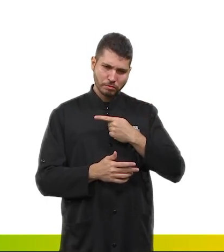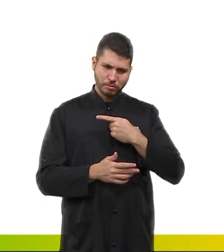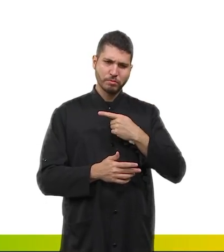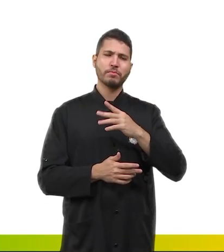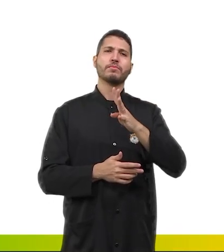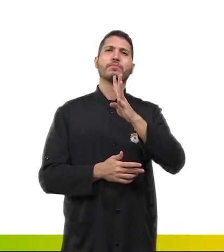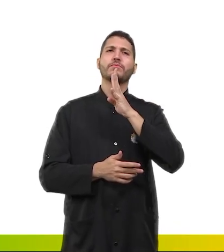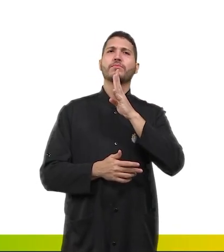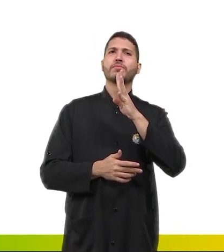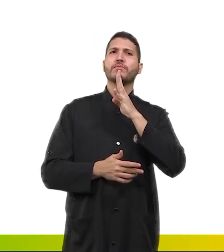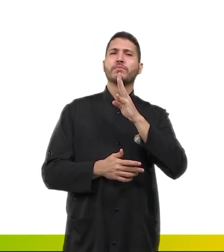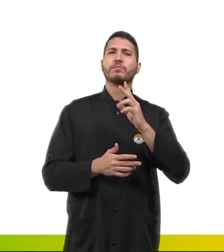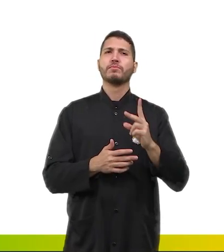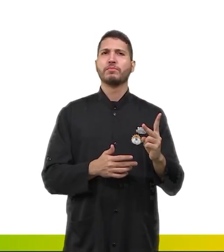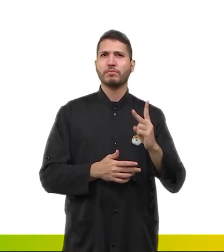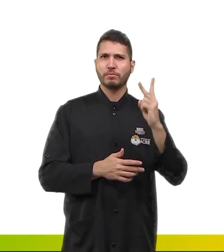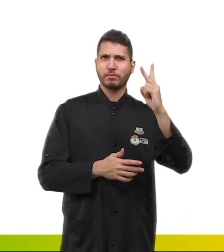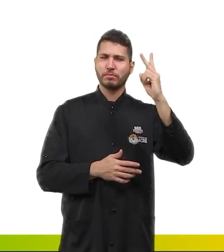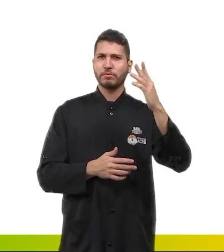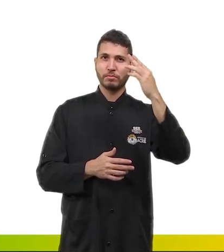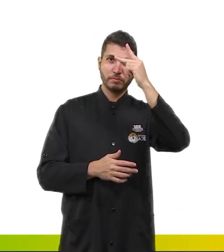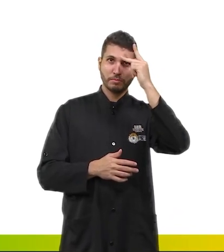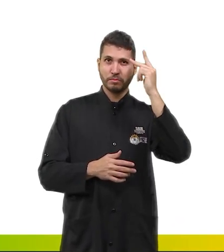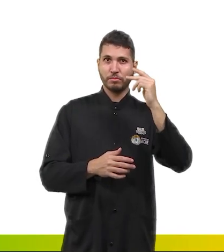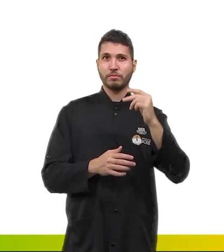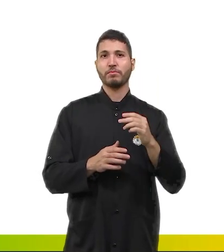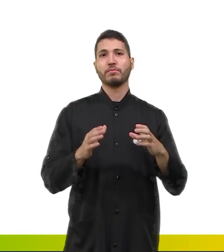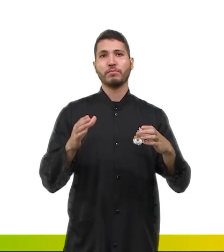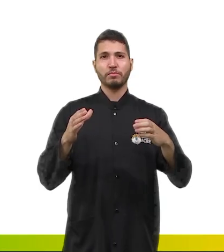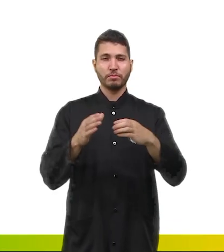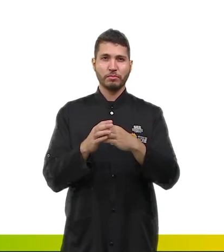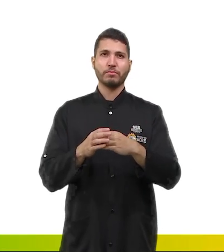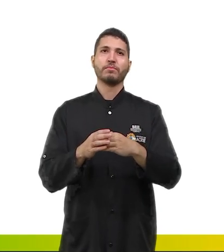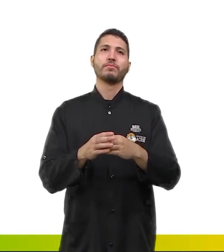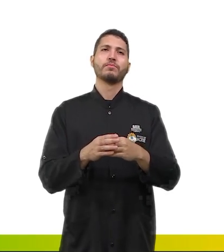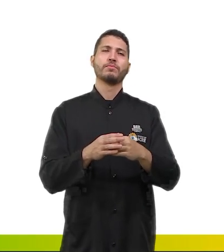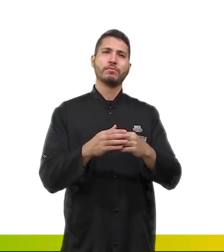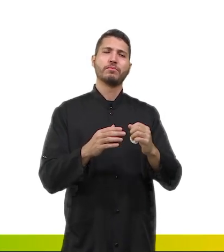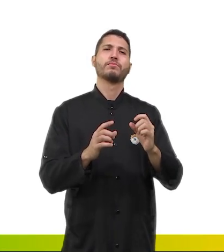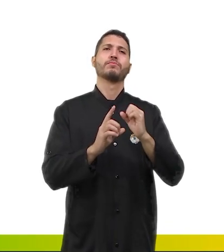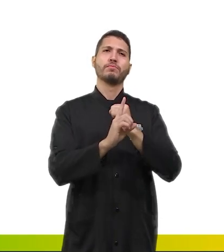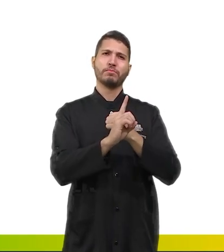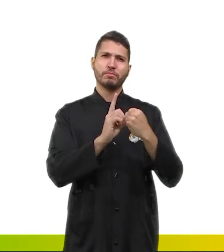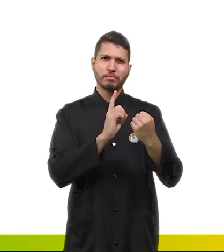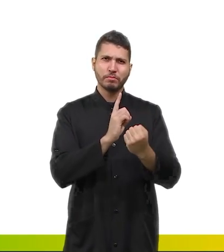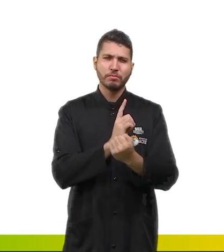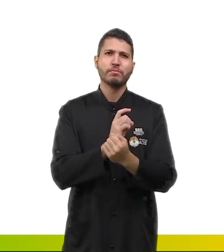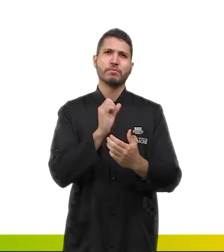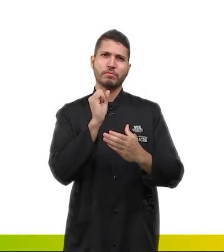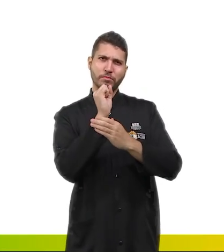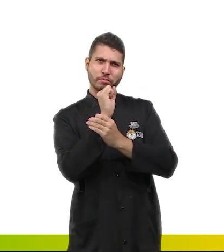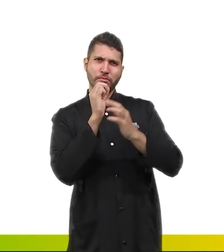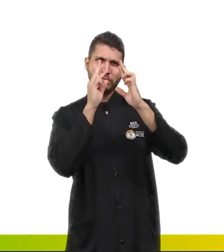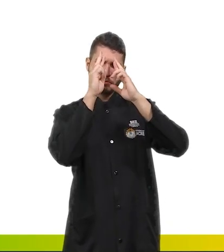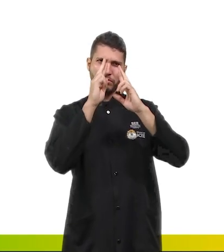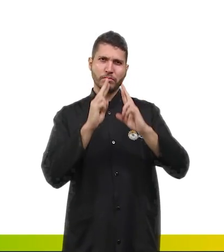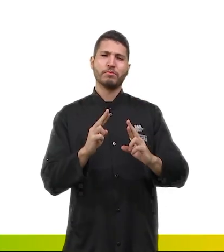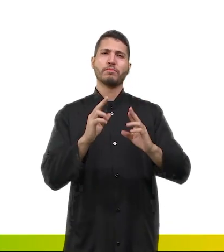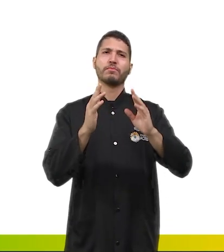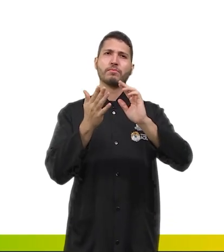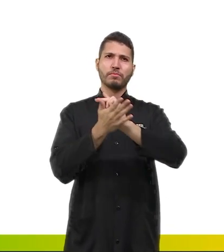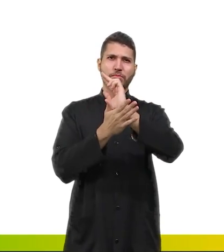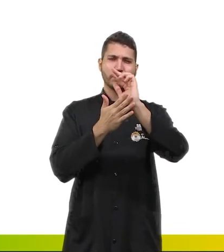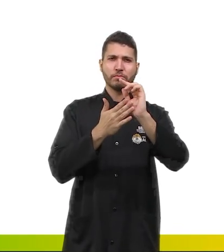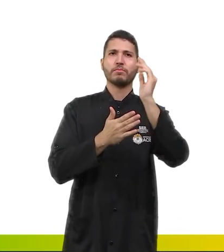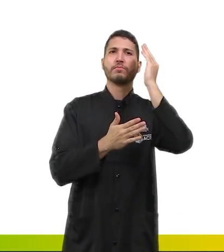de valores pessoais e coletivos e uma forma de socialização que promove o respeito e a valorização da diversidade. Assim, compreender